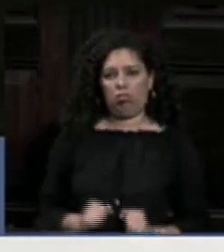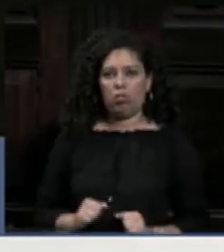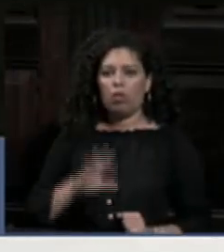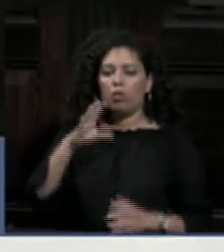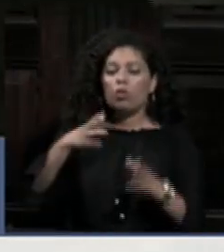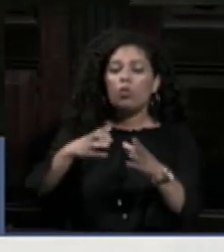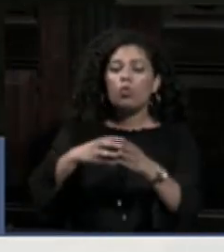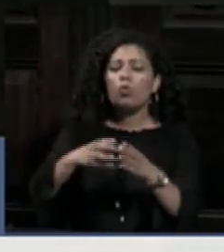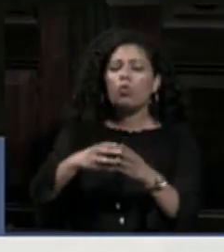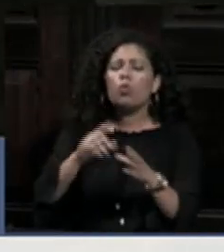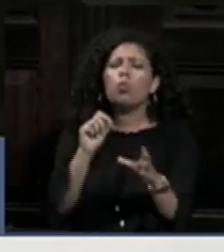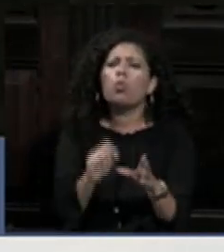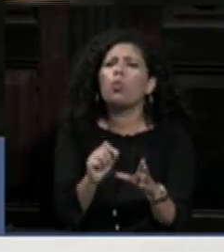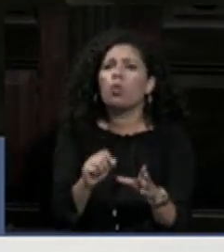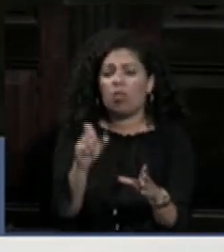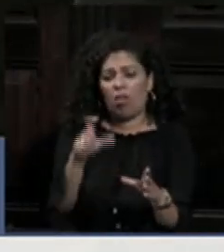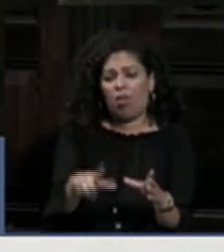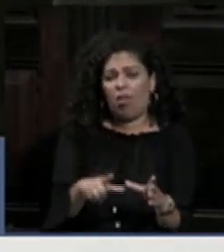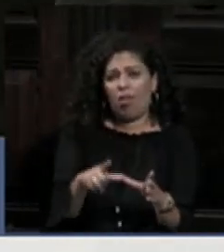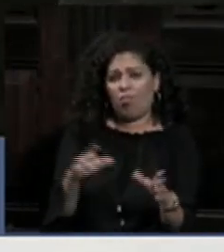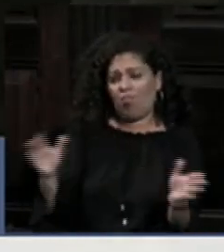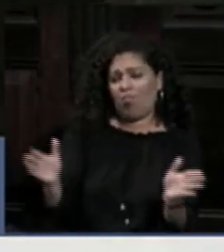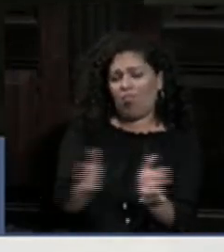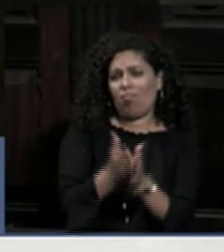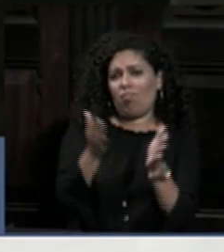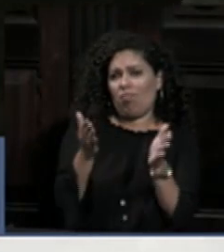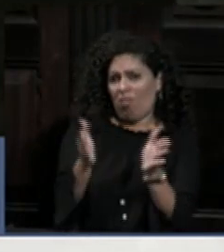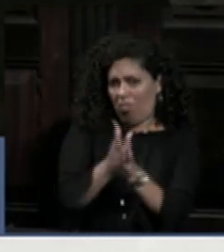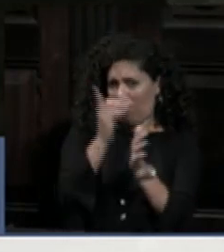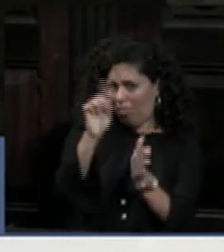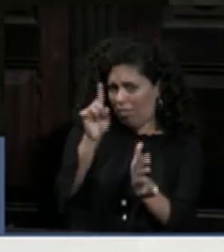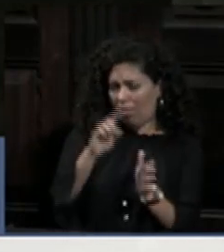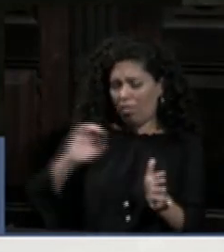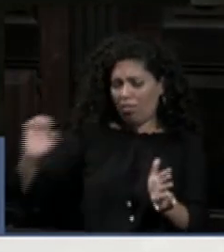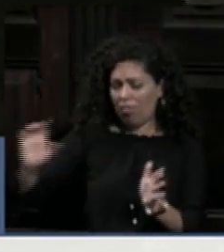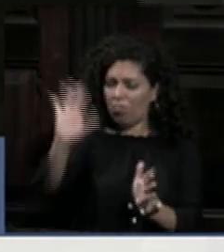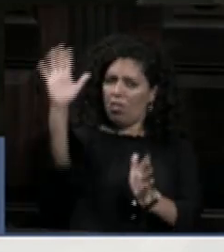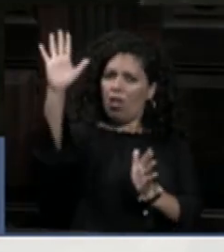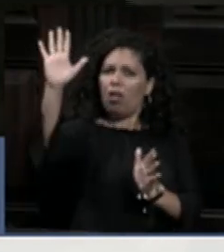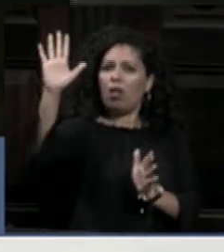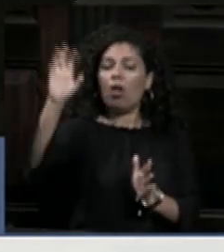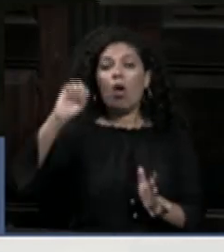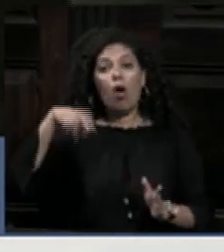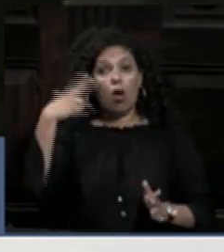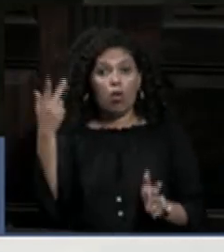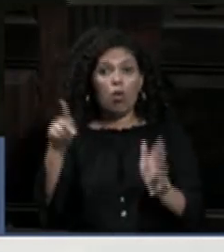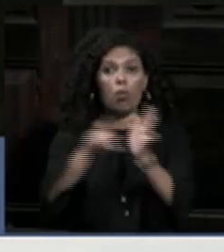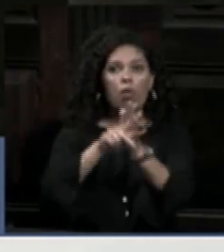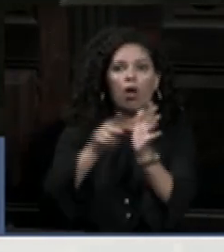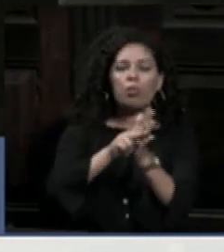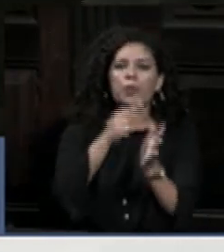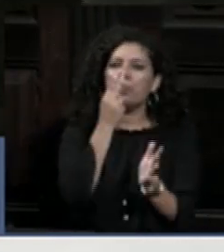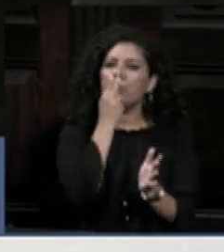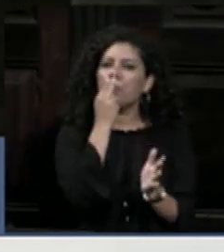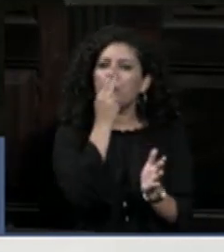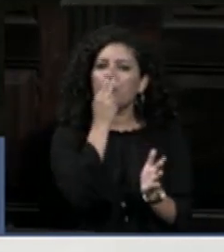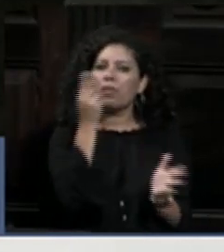fascistas porque a divergência é comum no parlamento